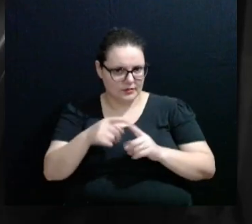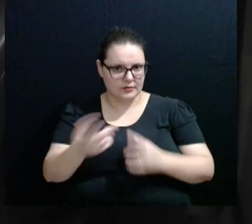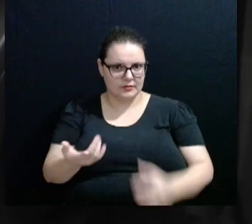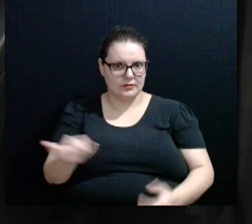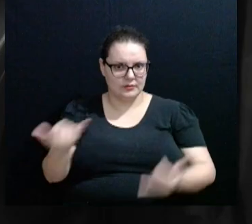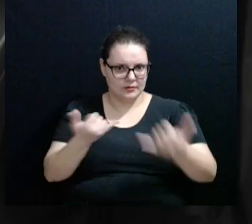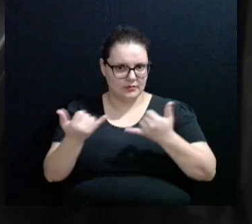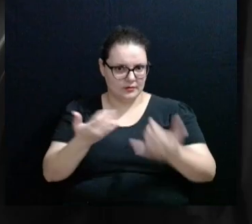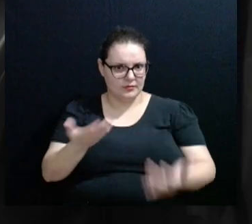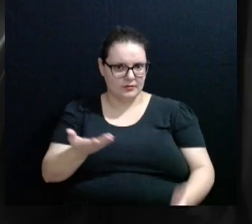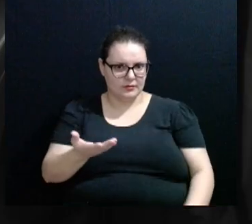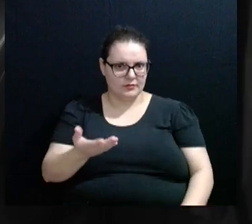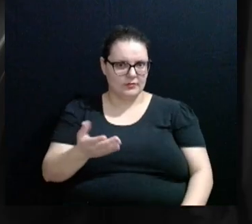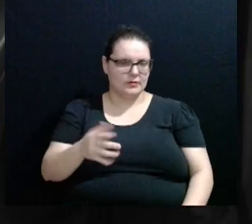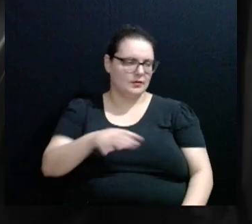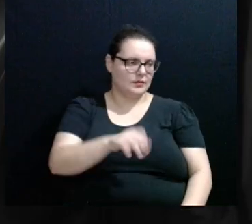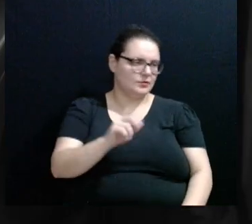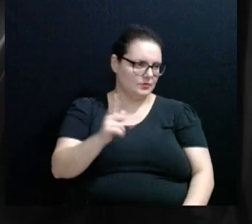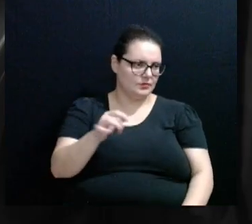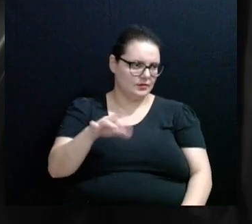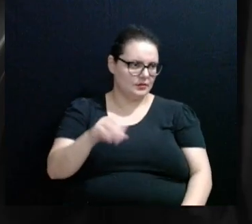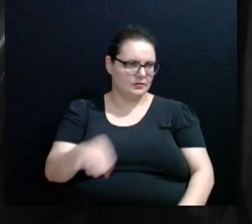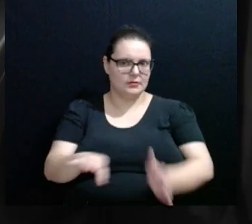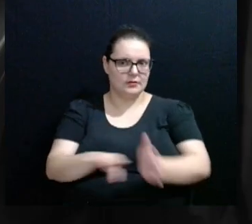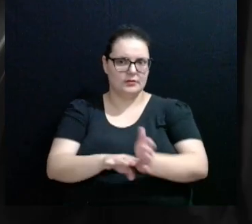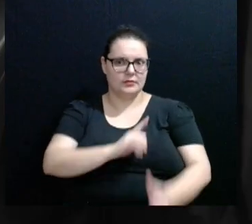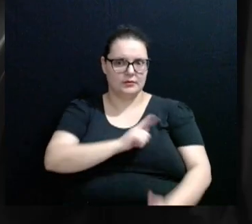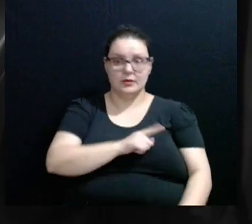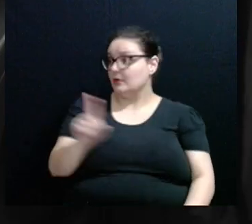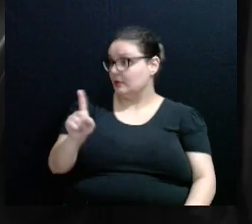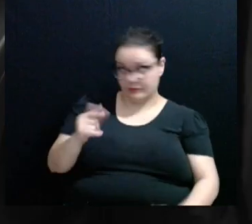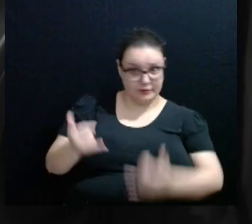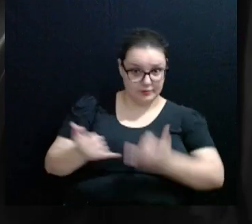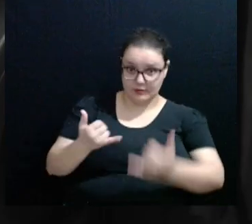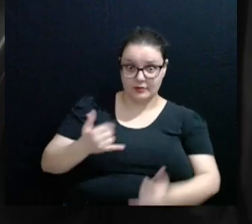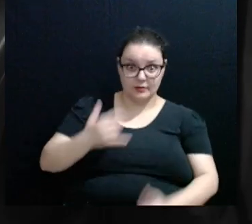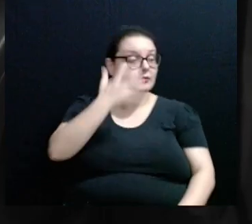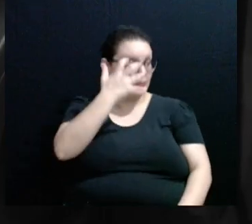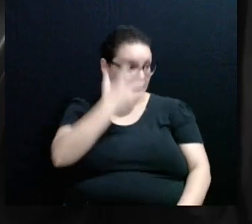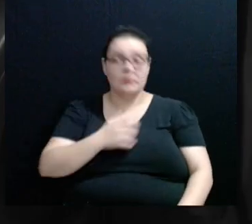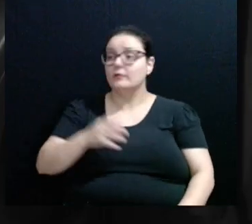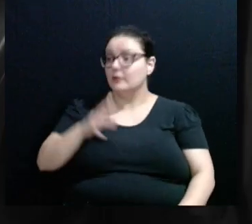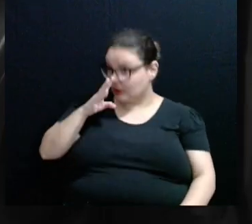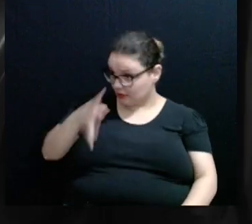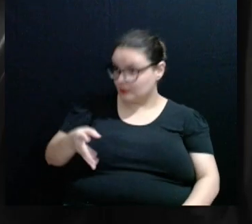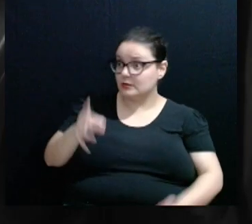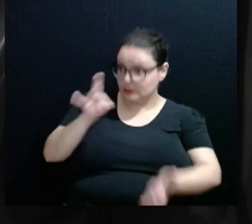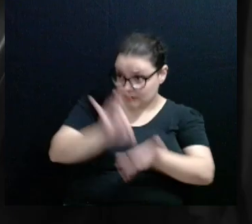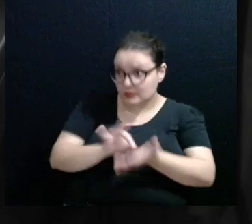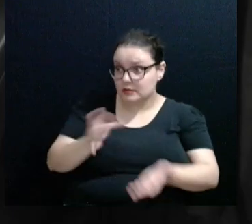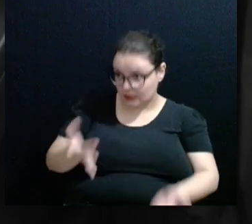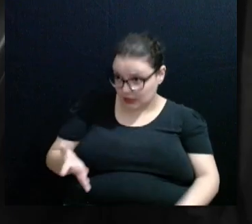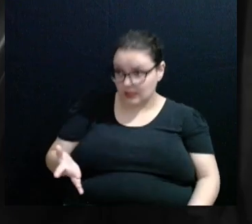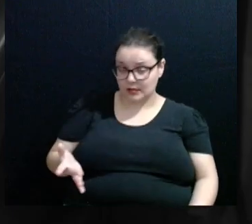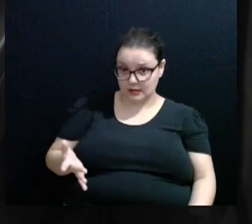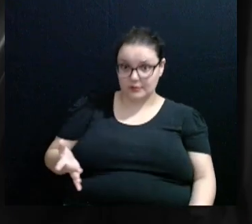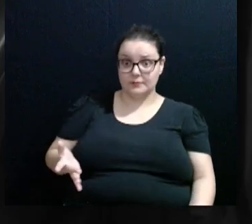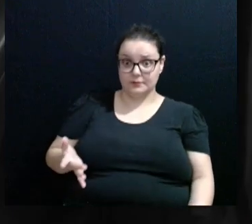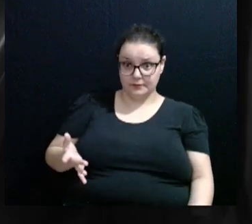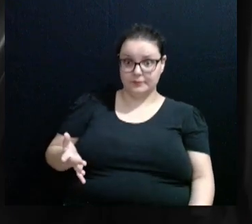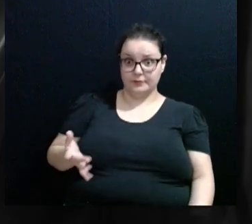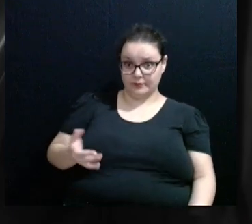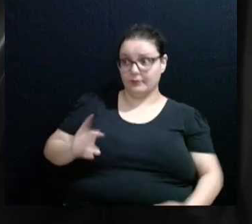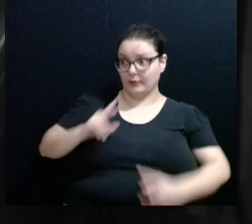isso pra você? Tirou o Hélio, mas tá vindo o genro aí? Não foi brincadeira, foi acusações, assim, foi